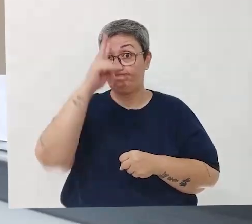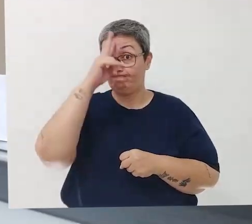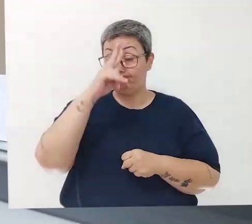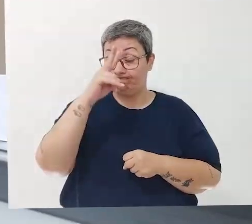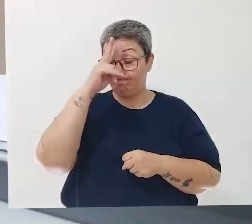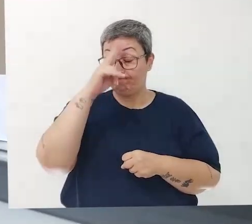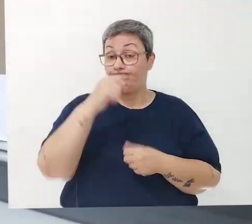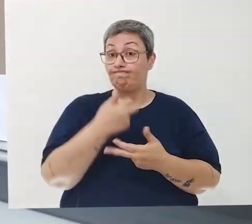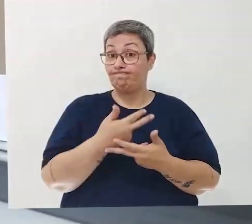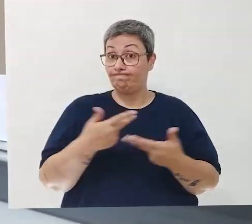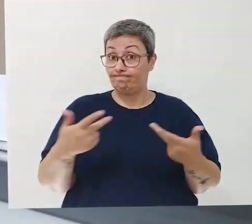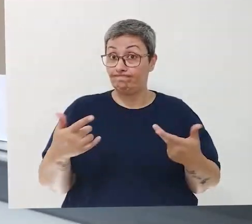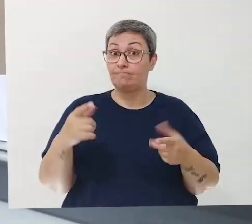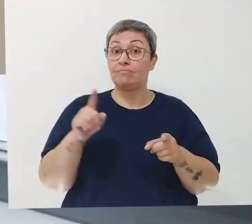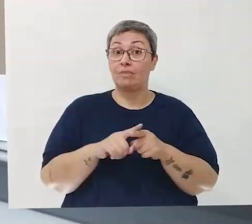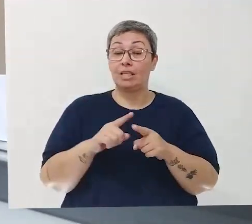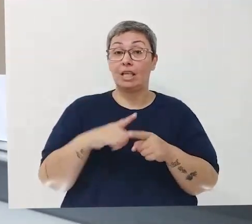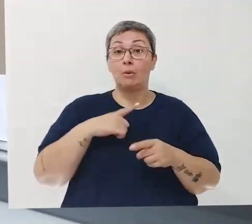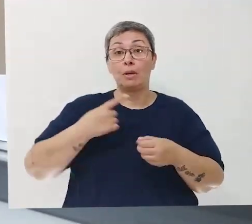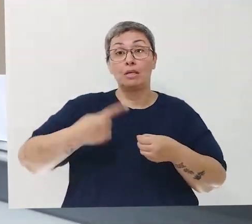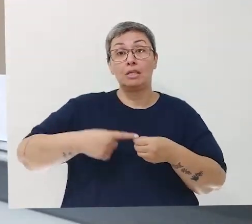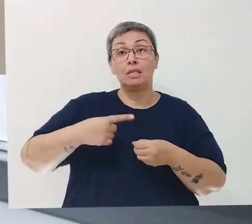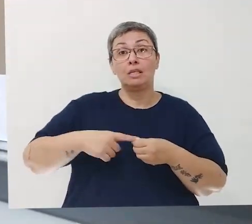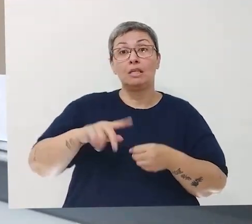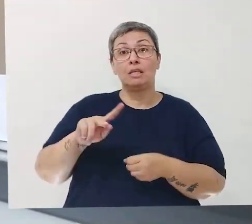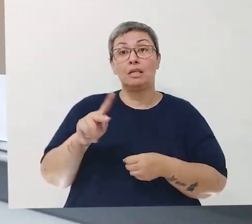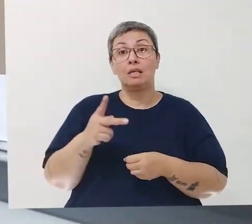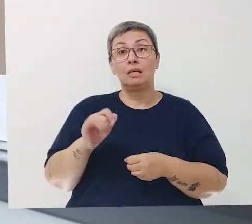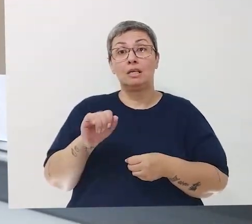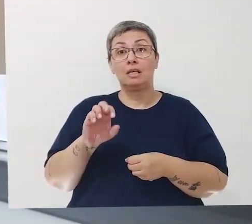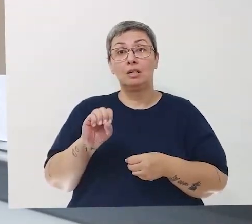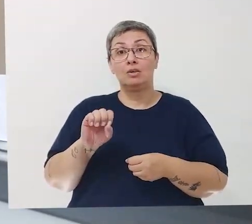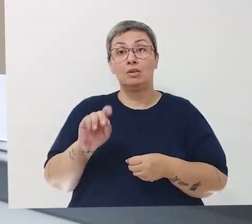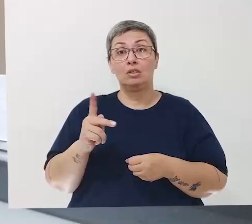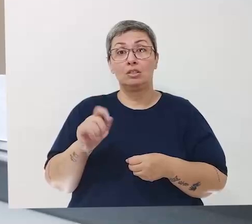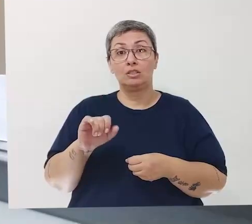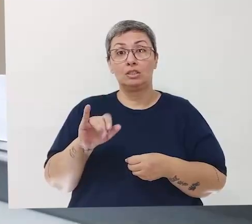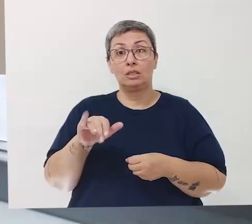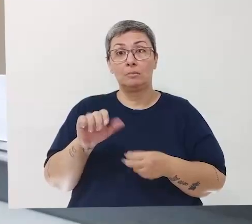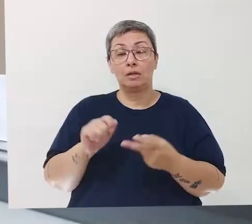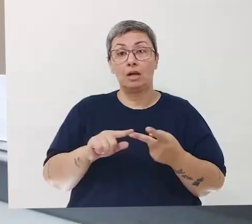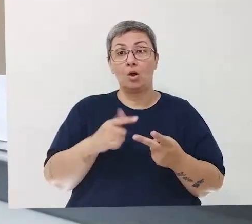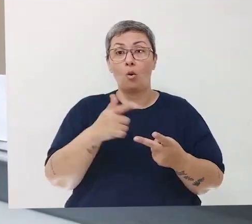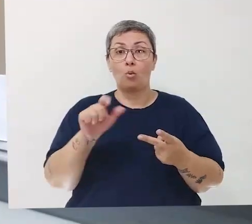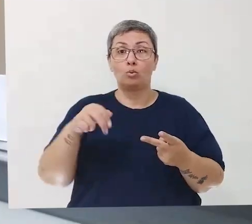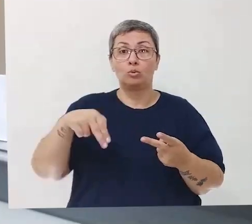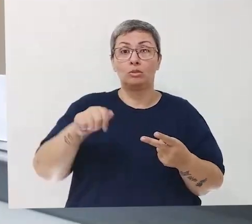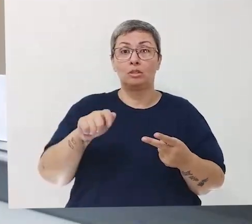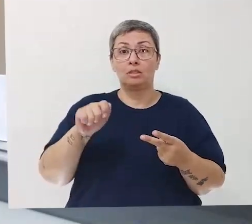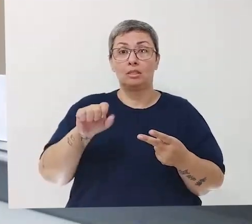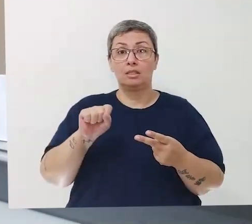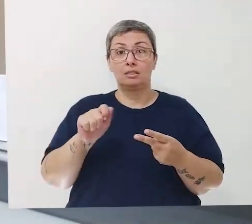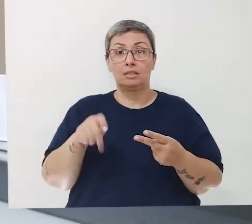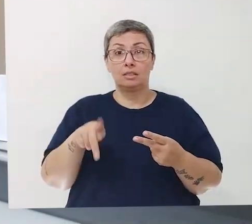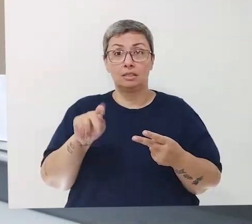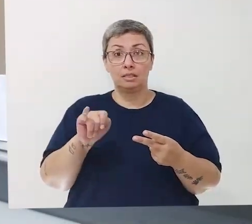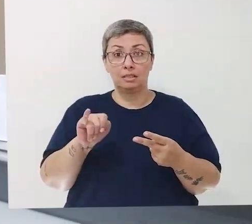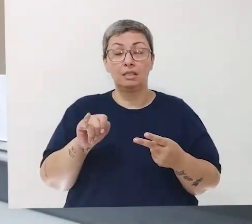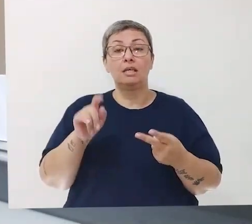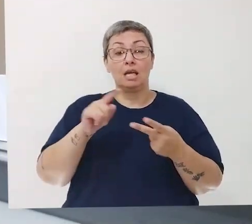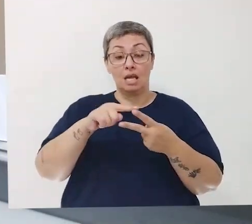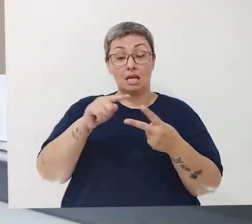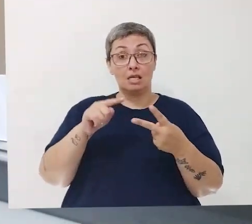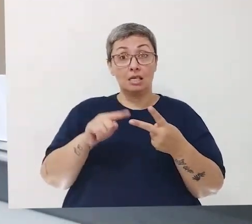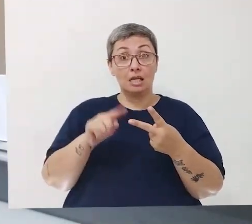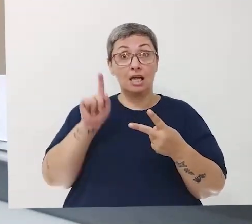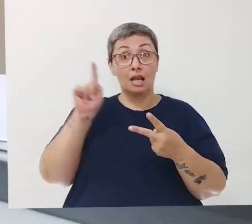lembranças. Existe uma cidade chamada Hiroshima e uma outra cidade que chama Nagasaki. Elas